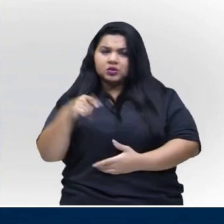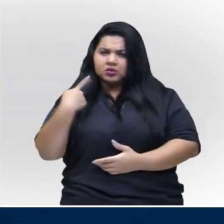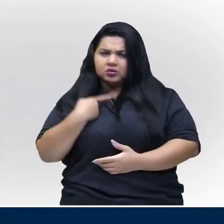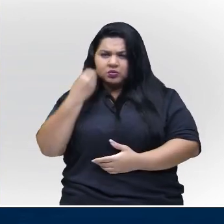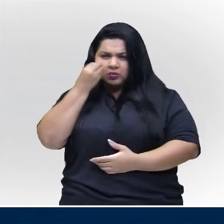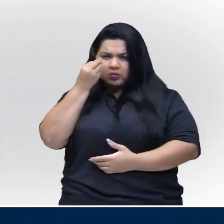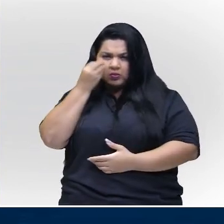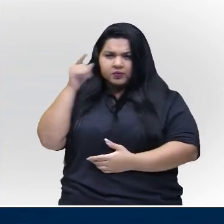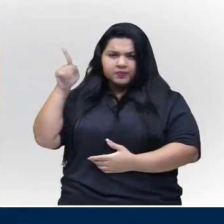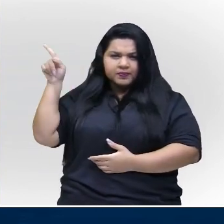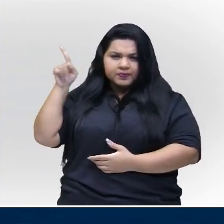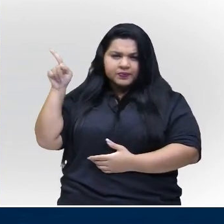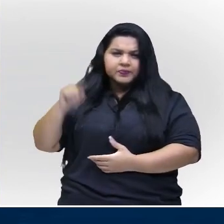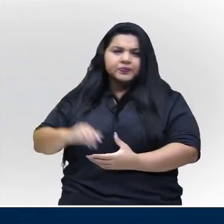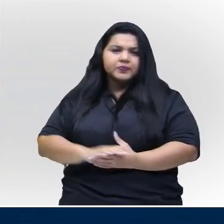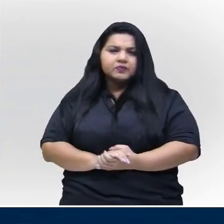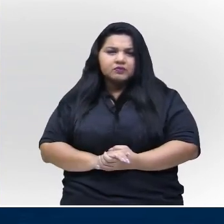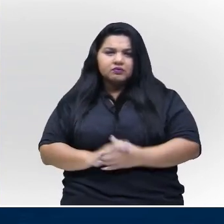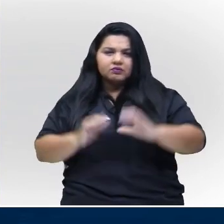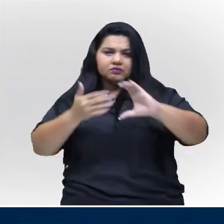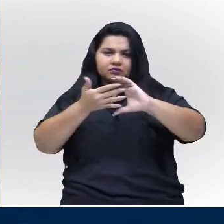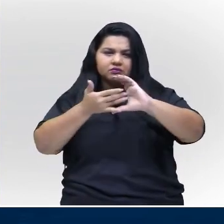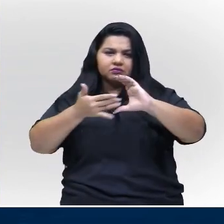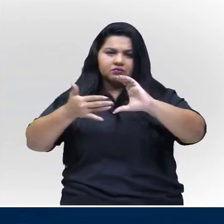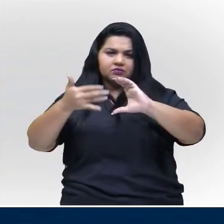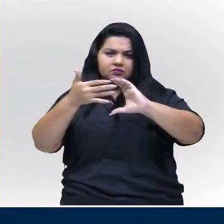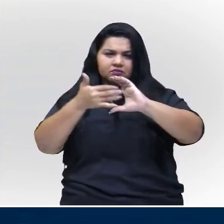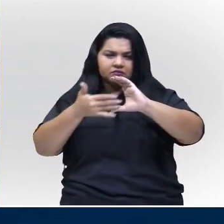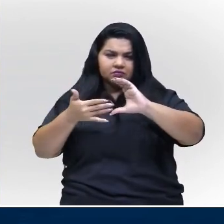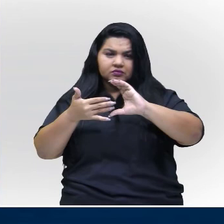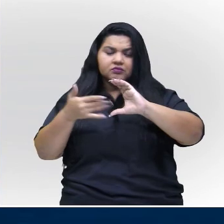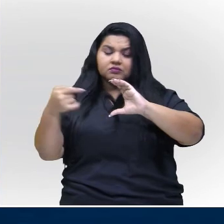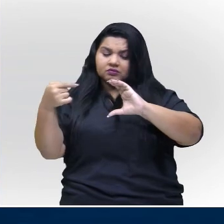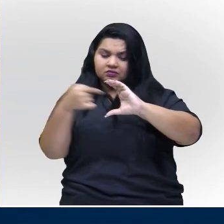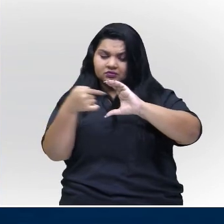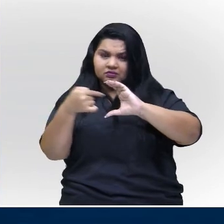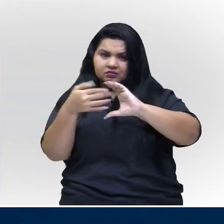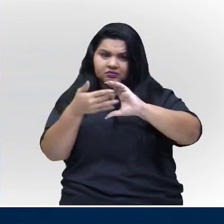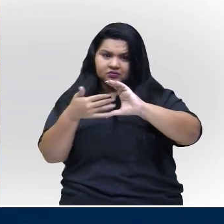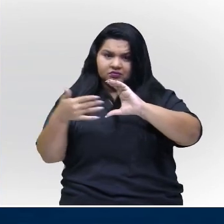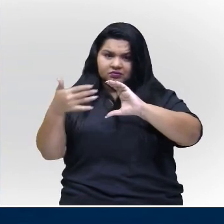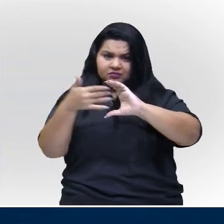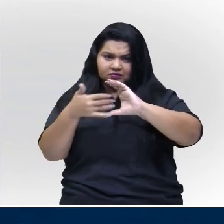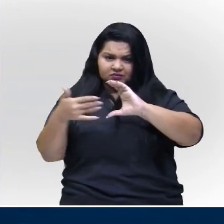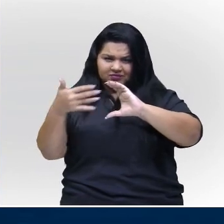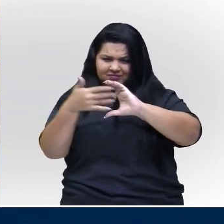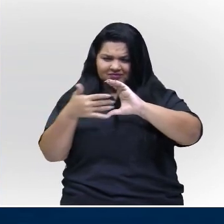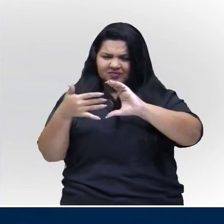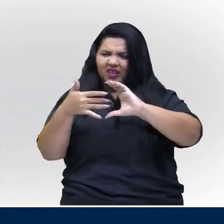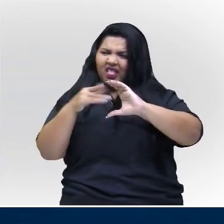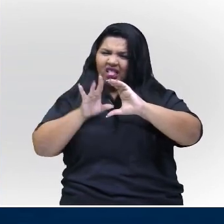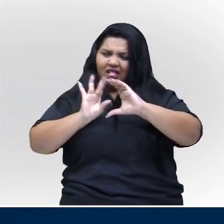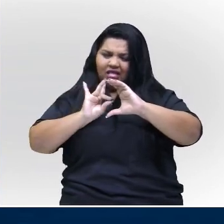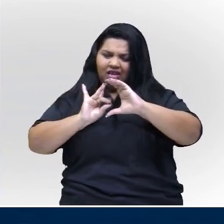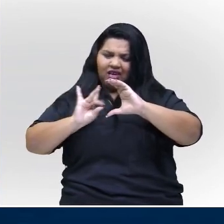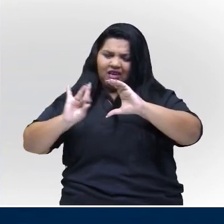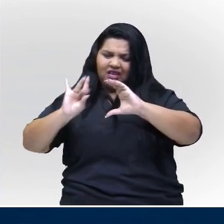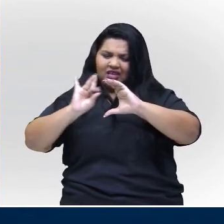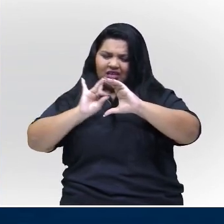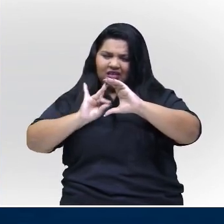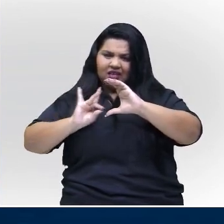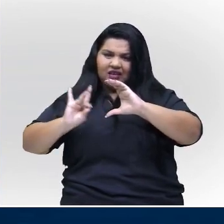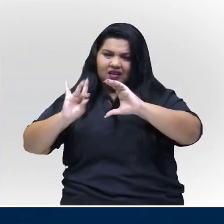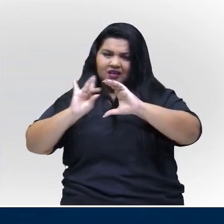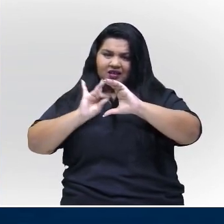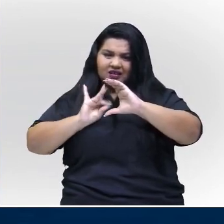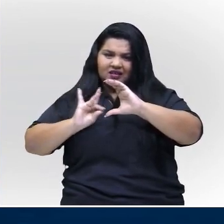observa aí a composição do citoplasma das células, né? Que ele é chamado citossol, esse líquido viscoso aí, como se fosse